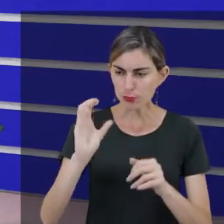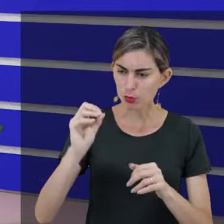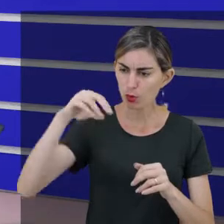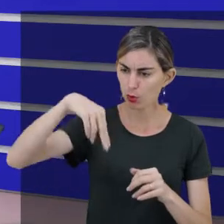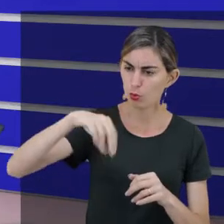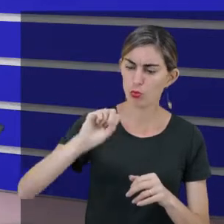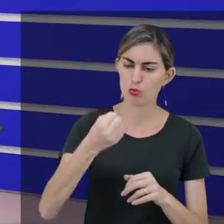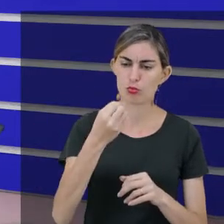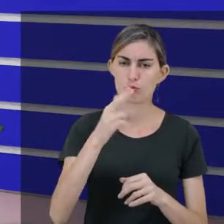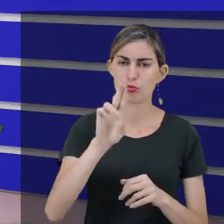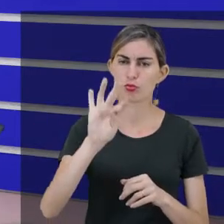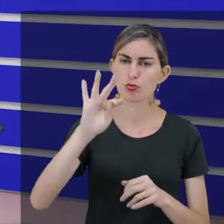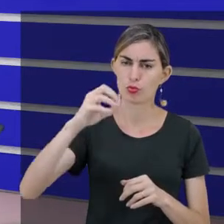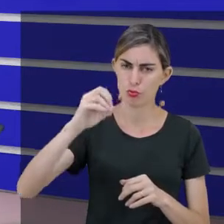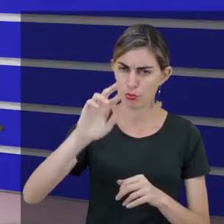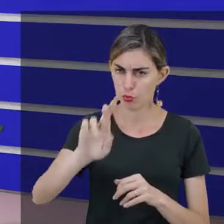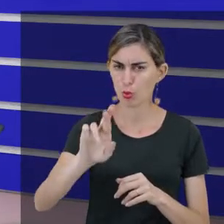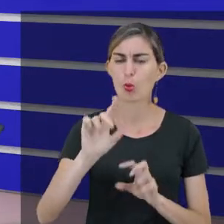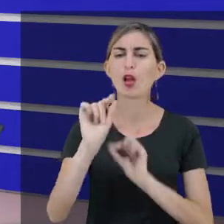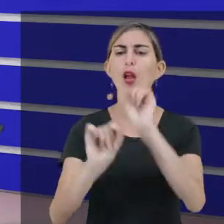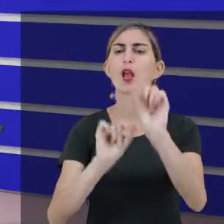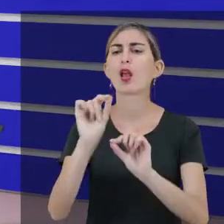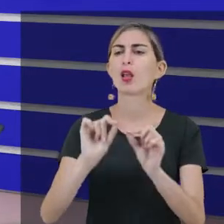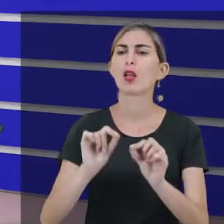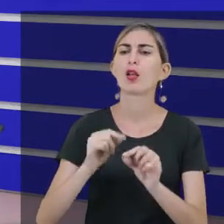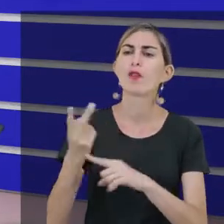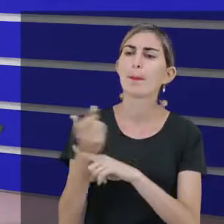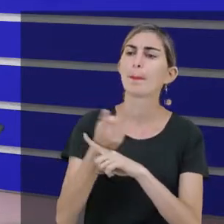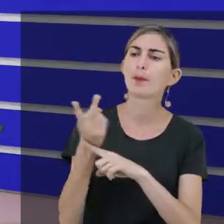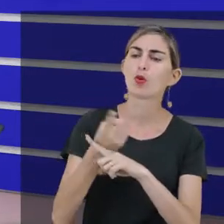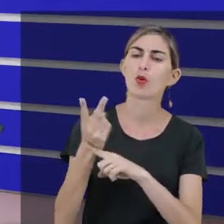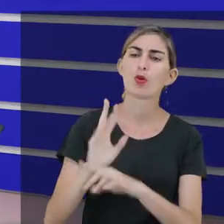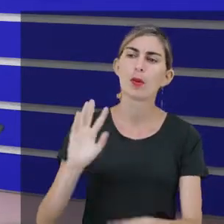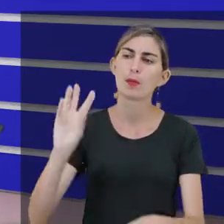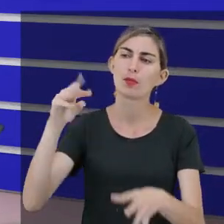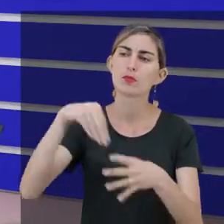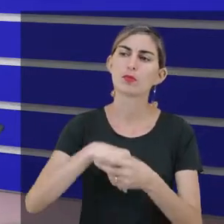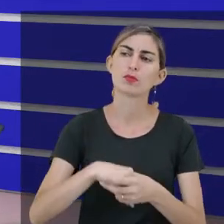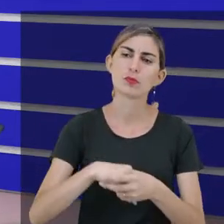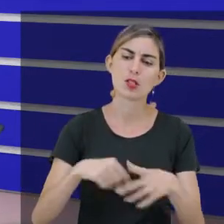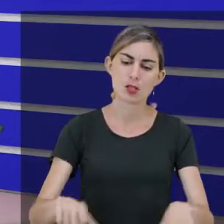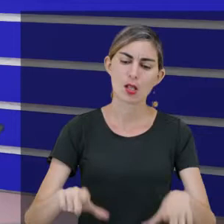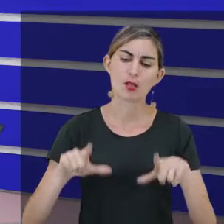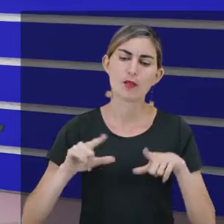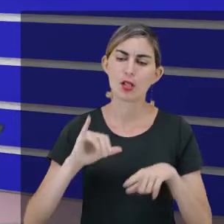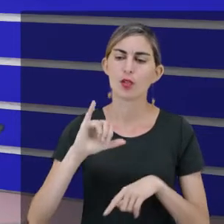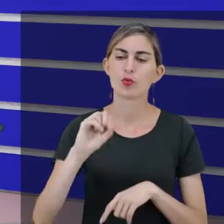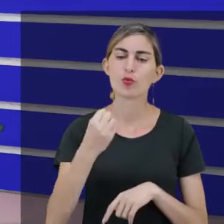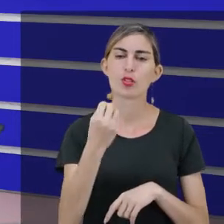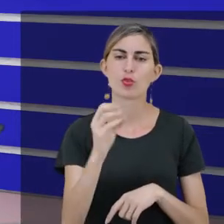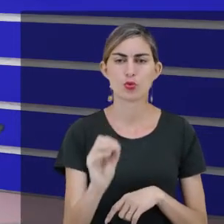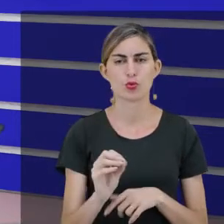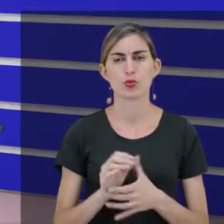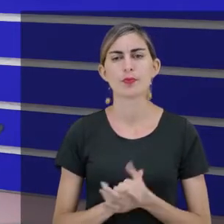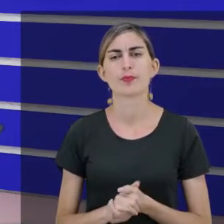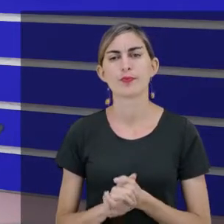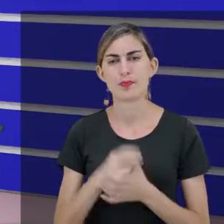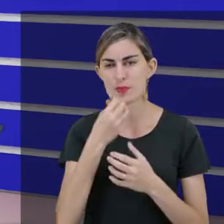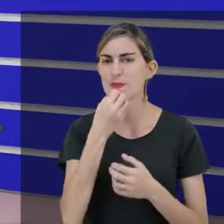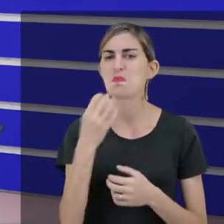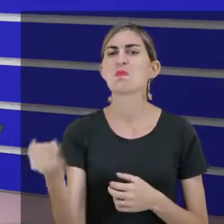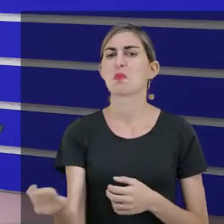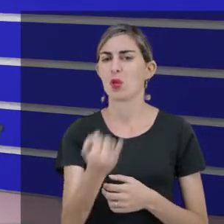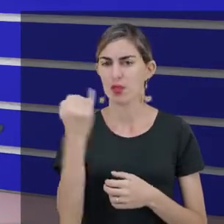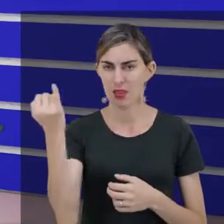consultor? A quem ele vai procurar para obter essa certificação? Muito